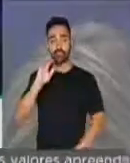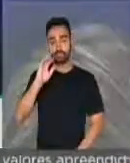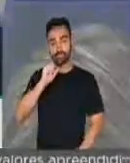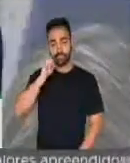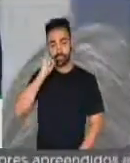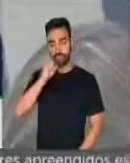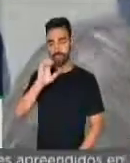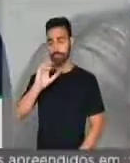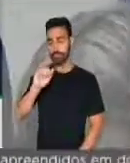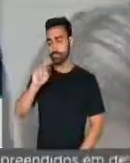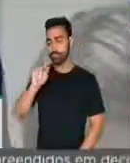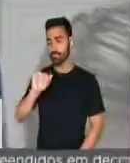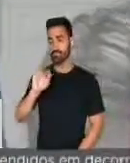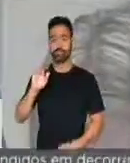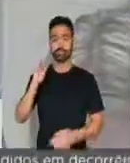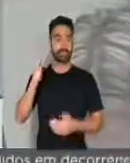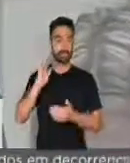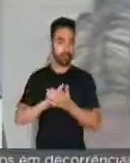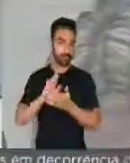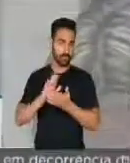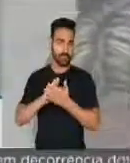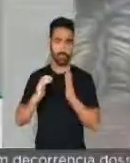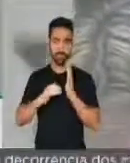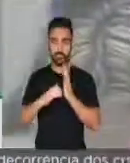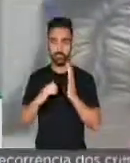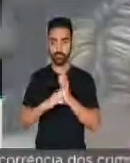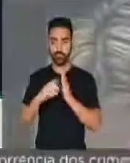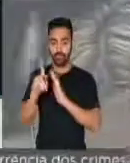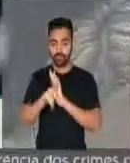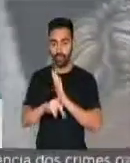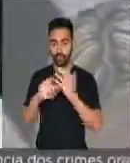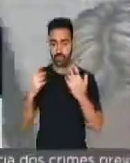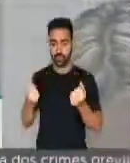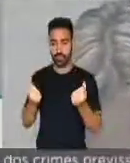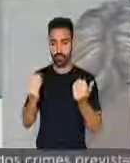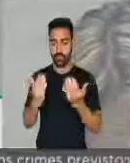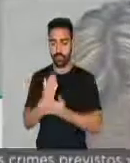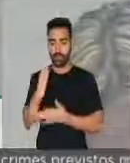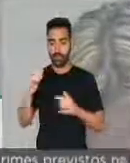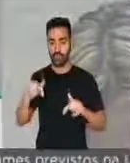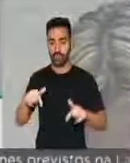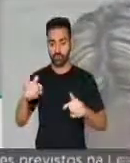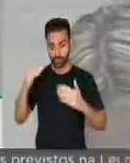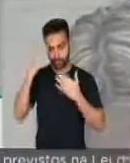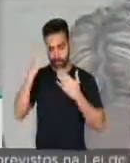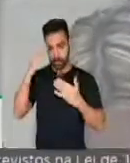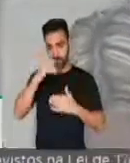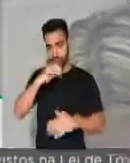ao Senado pela aprovação da matéria que devemos aprovar nessa casa. Obrigada, senhor